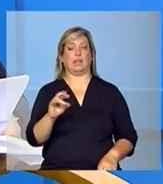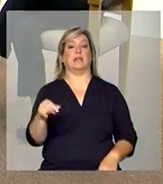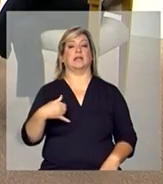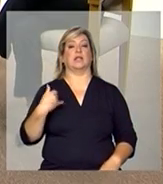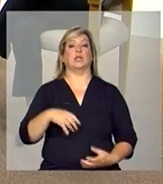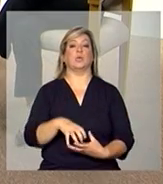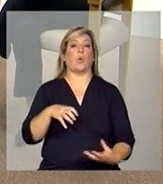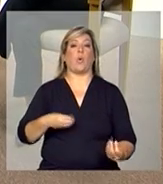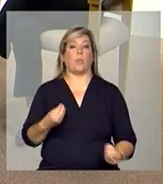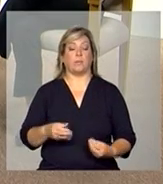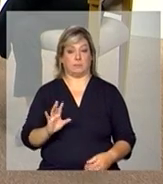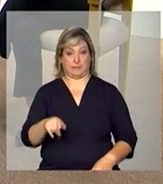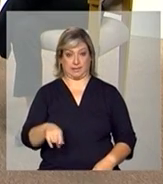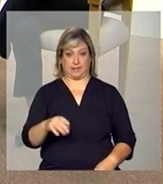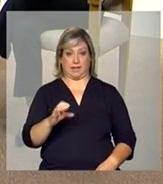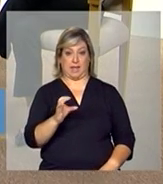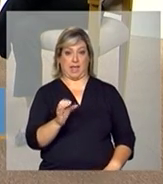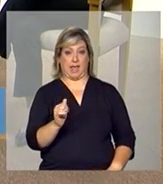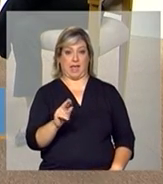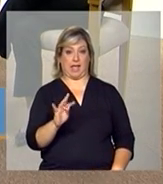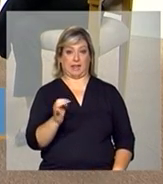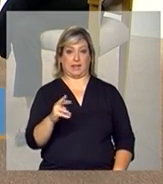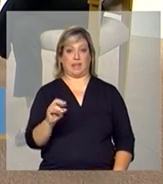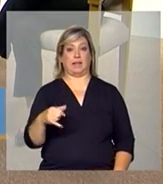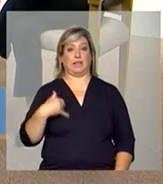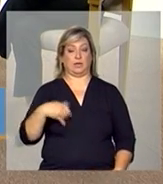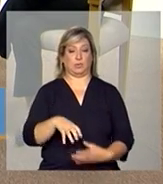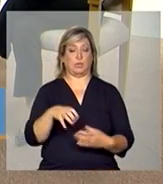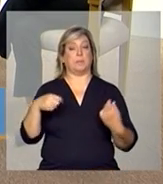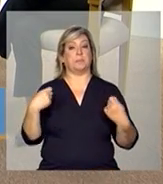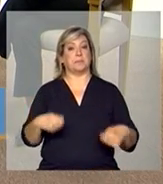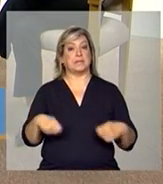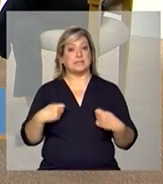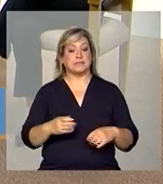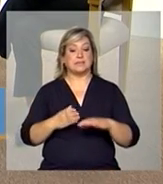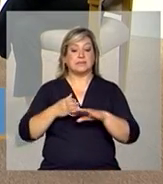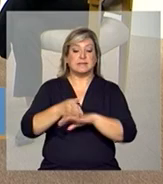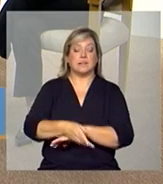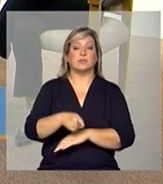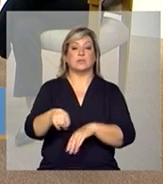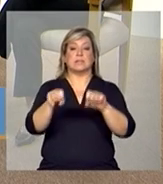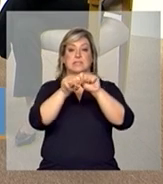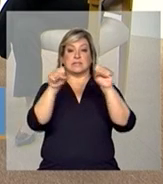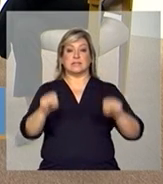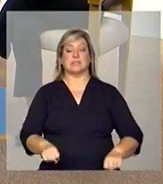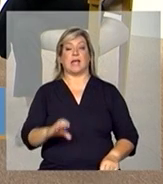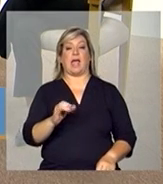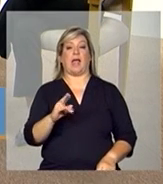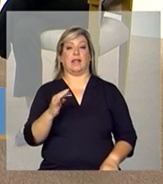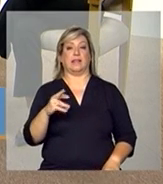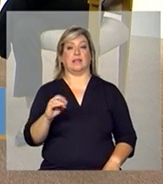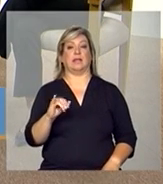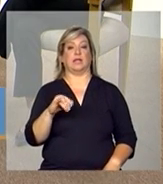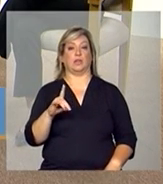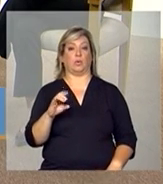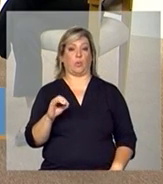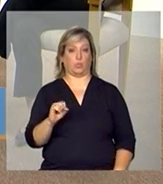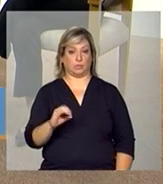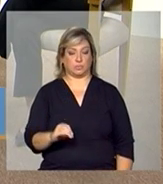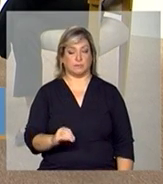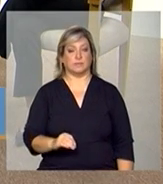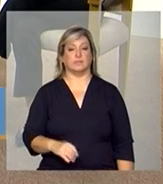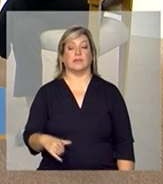Carteira do Idoso primeiro é necessário acesso ao sistema carteira do idoso e verificar o administrador titular e o